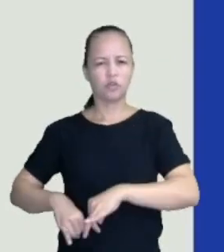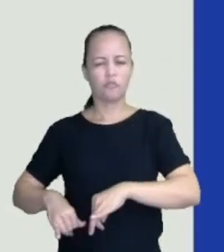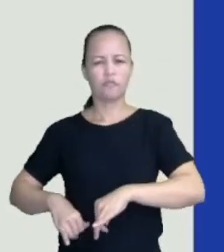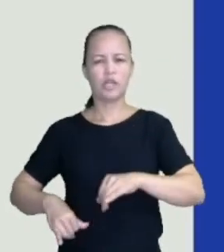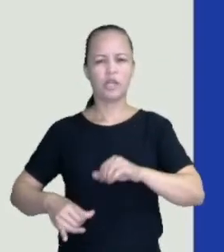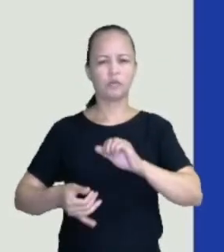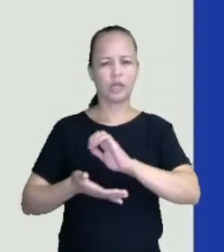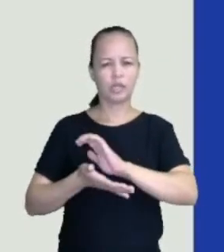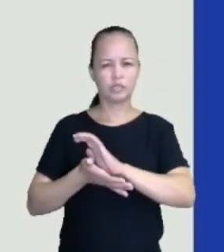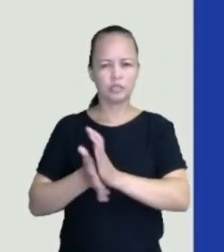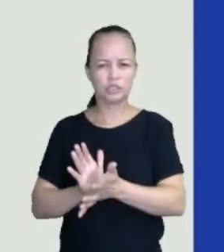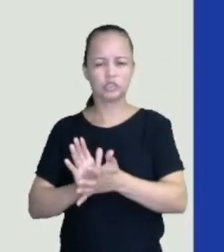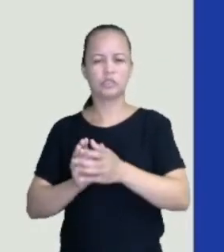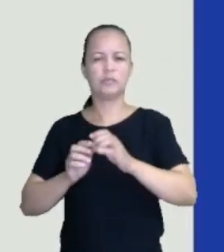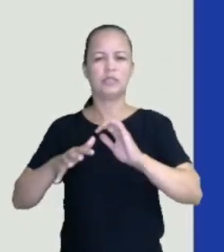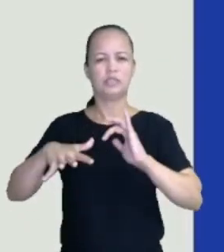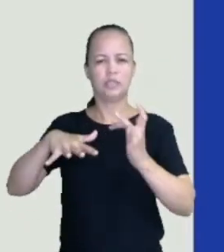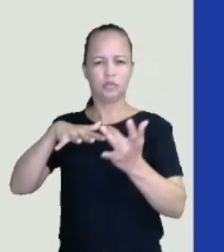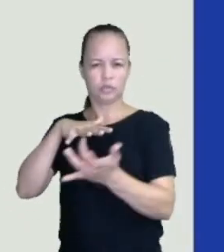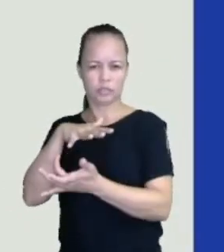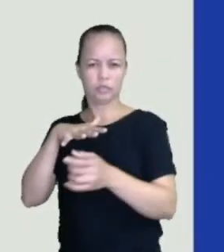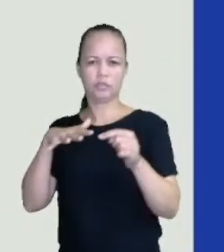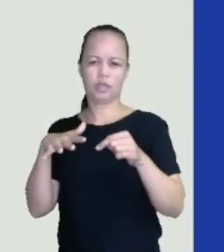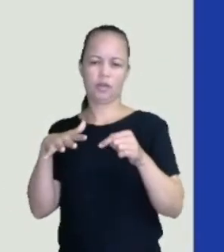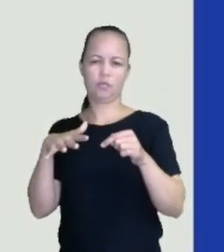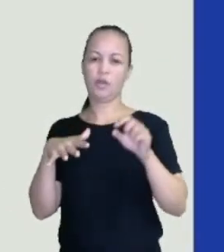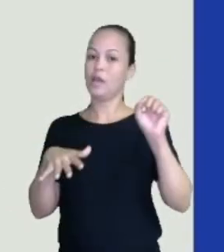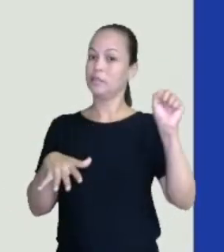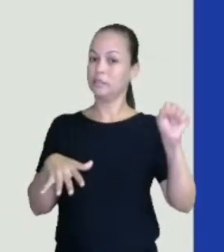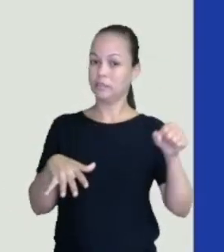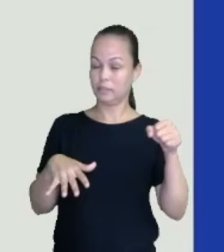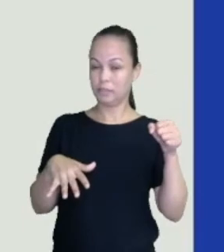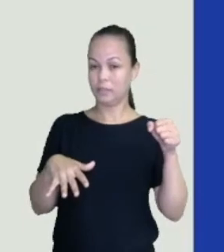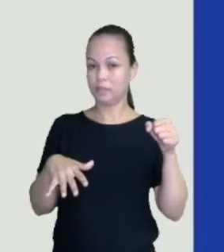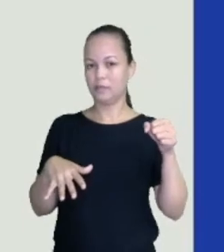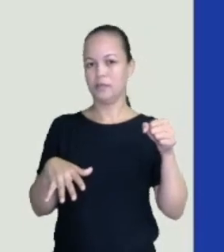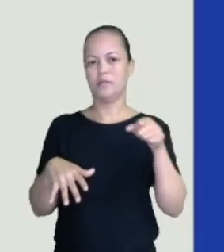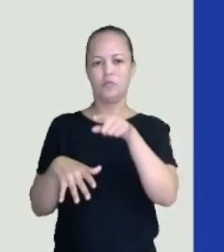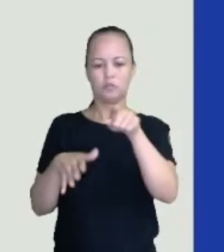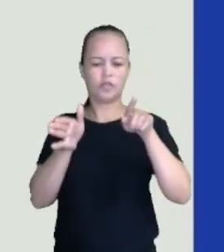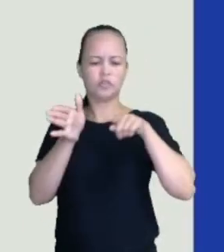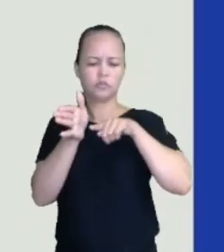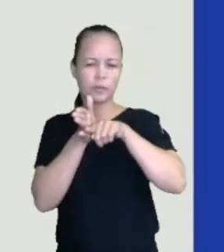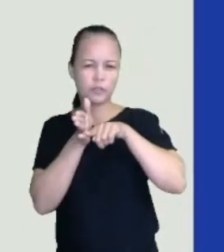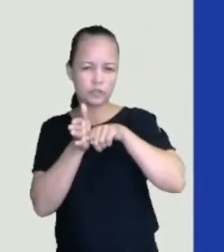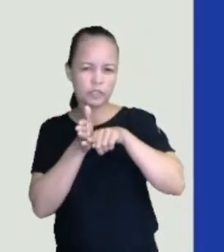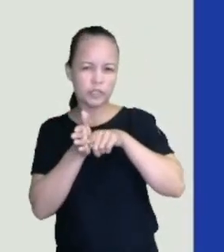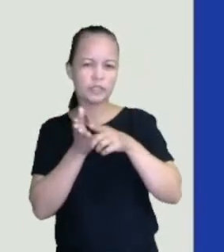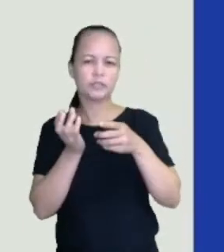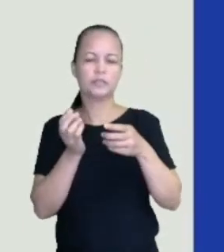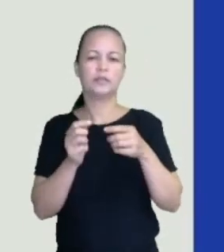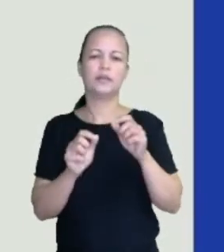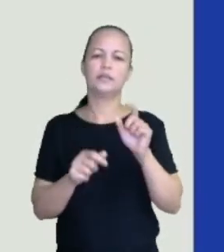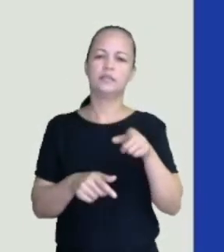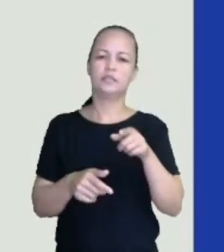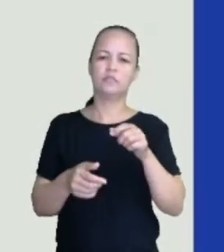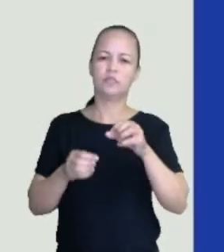social? Se sim, pesquise mais exemplos. Se você sofreu